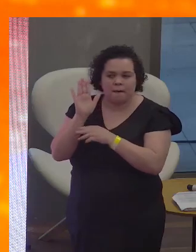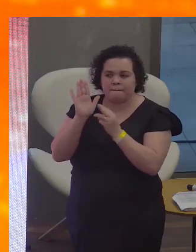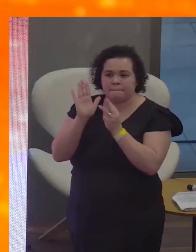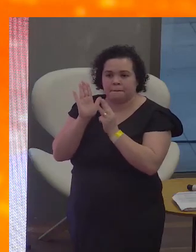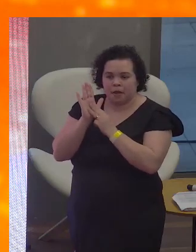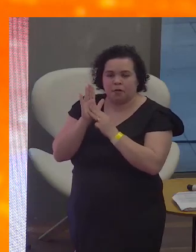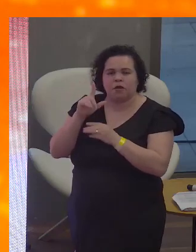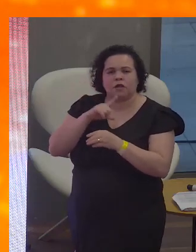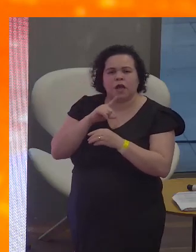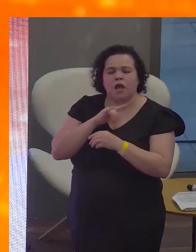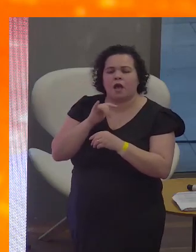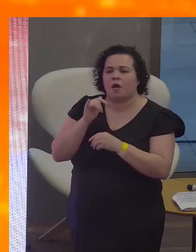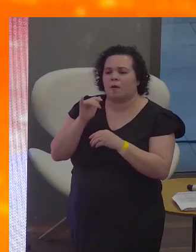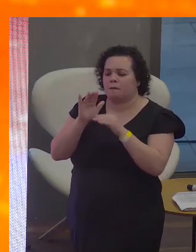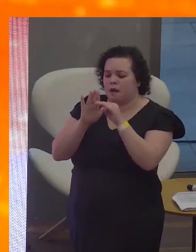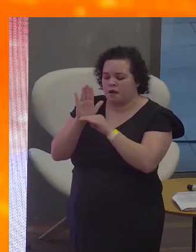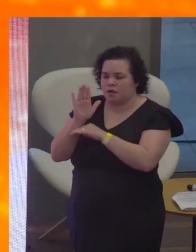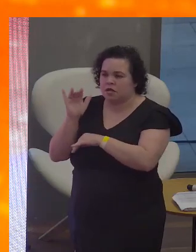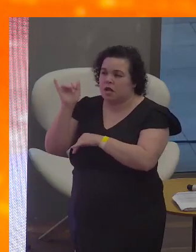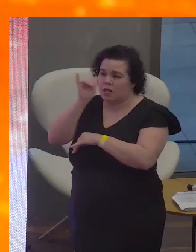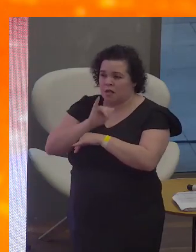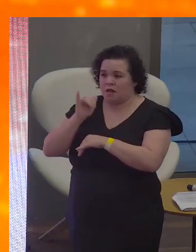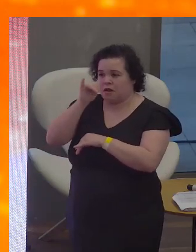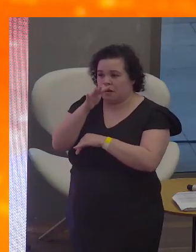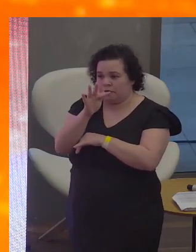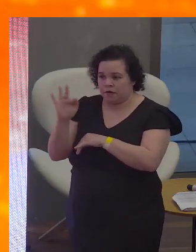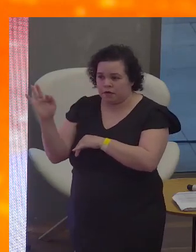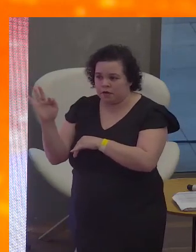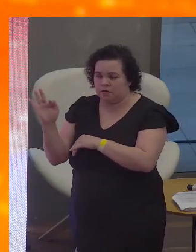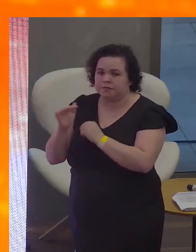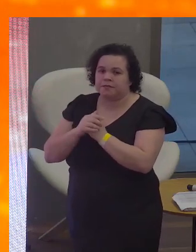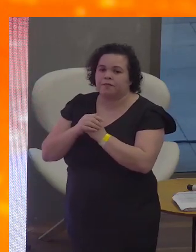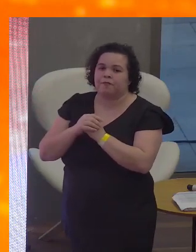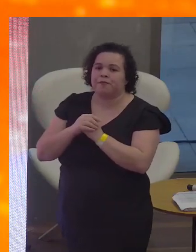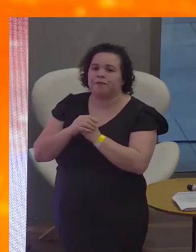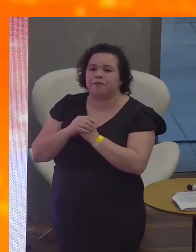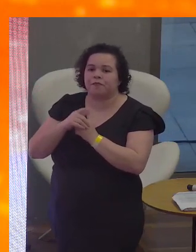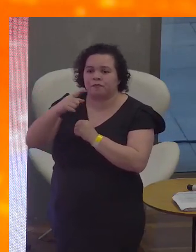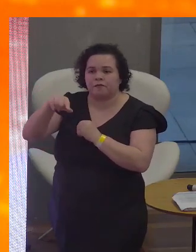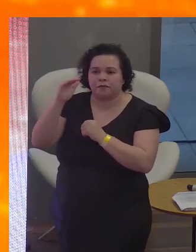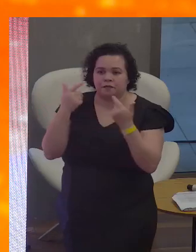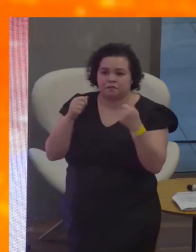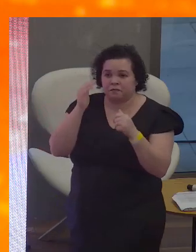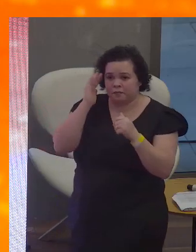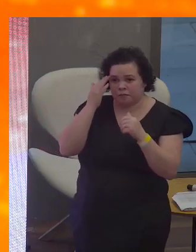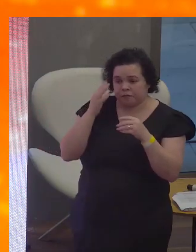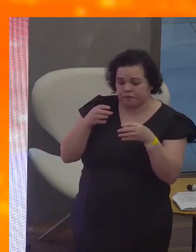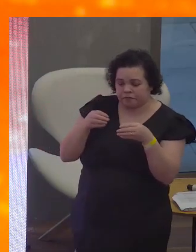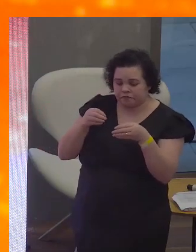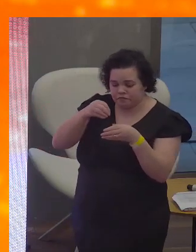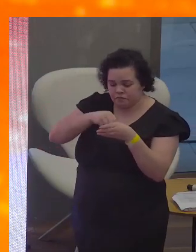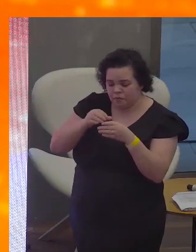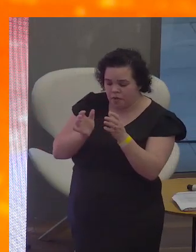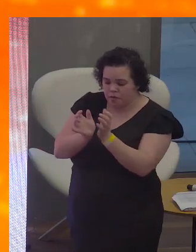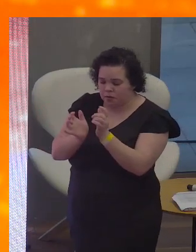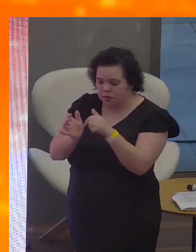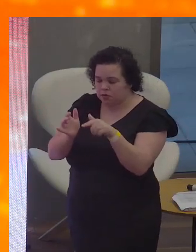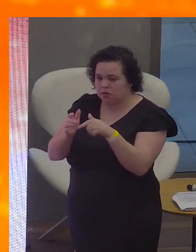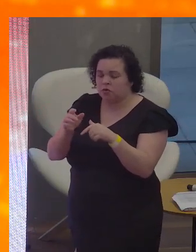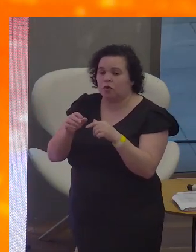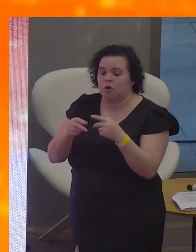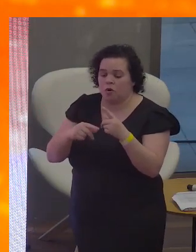lista italiana, uma lista francesa, e se entendam que, dentro da comunidade, se eu produzo em Portugal,